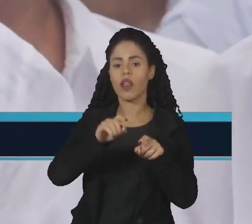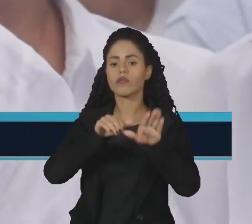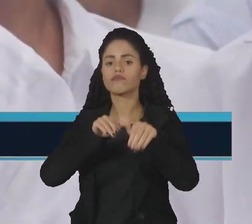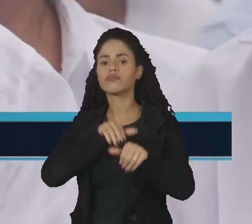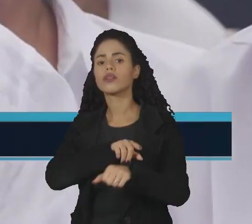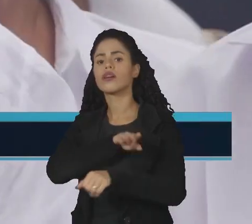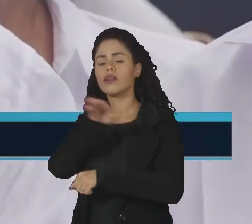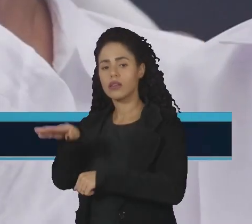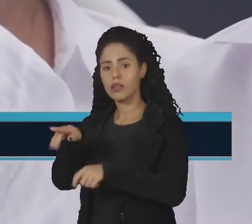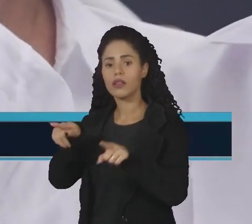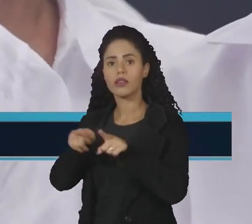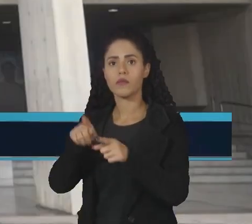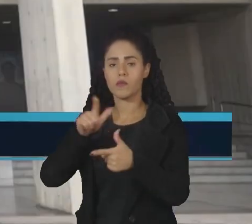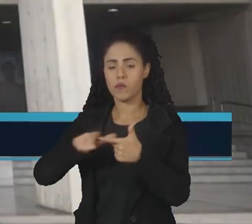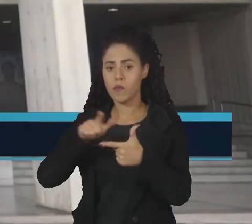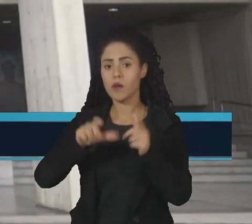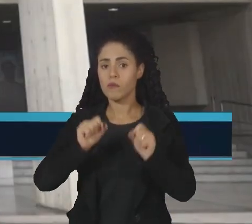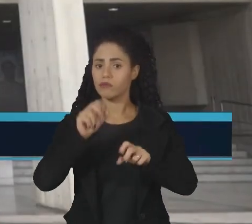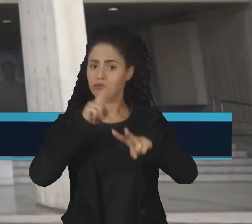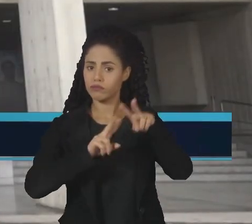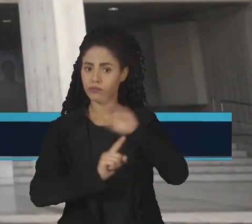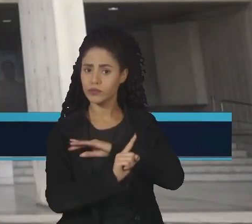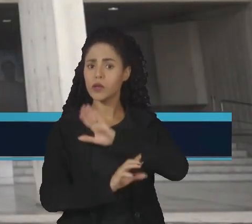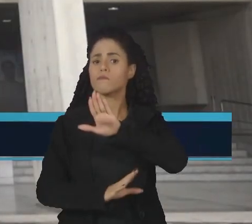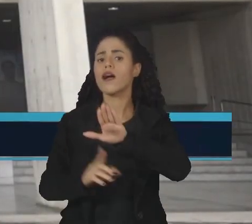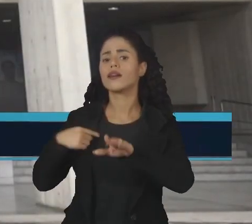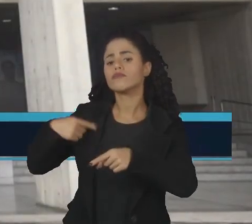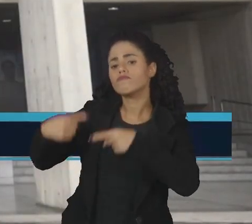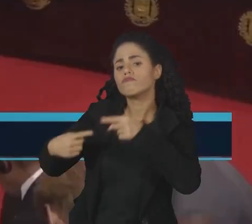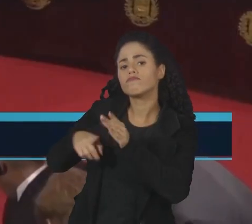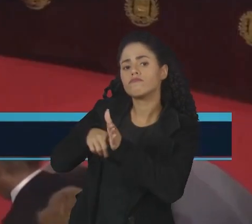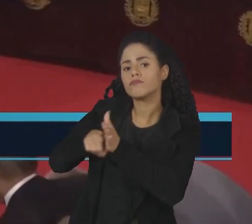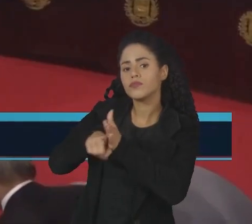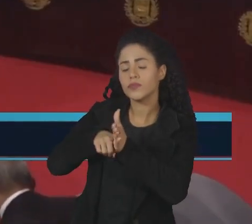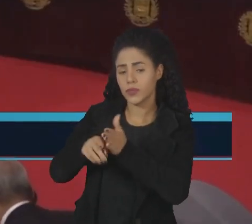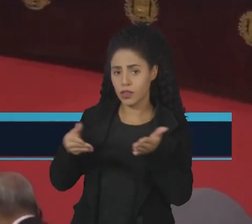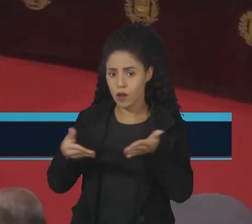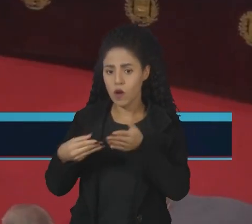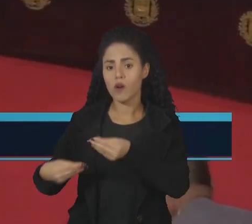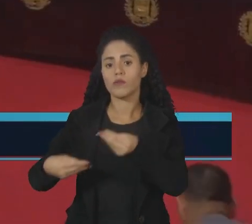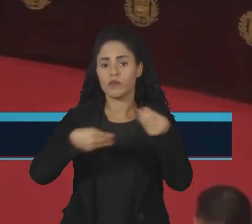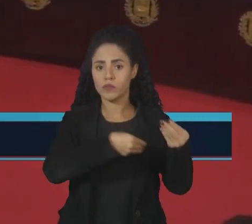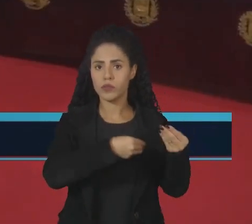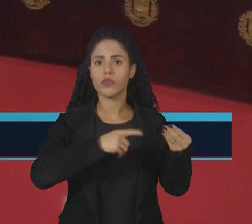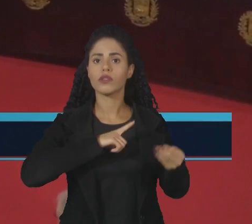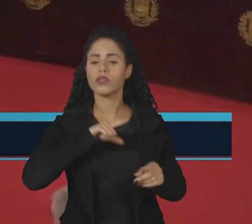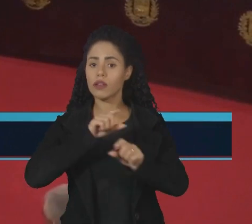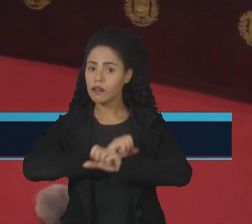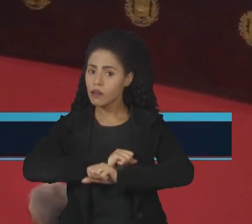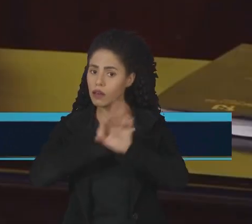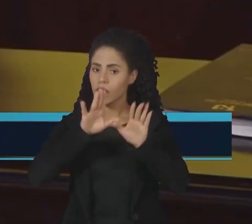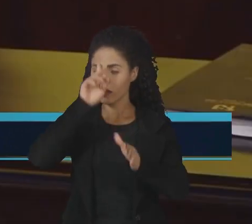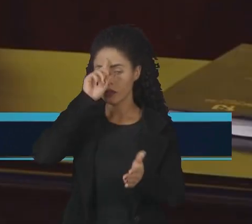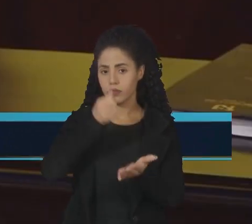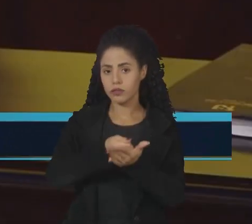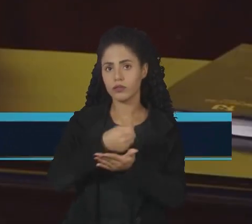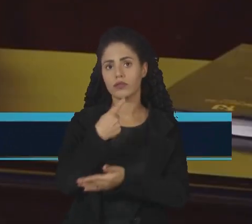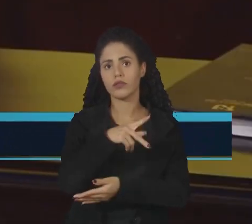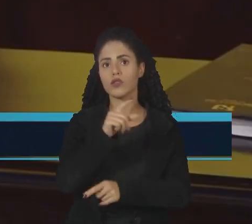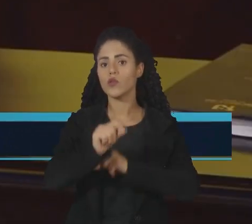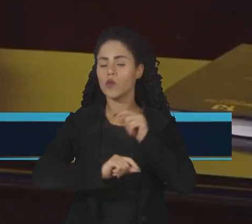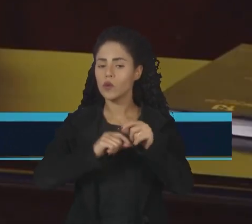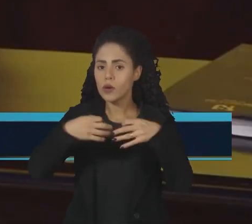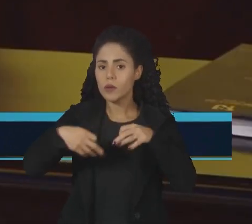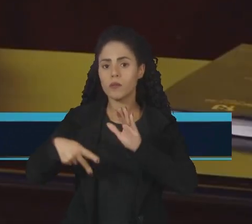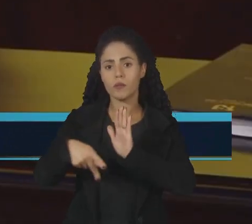Ele alegou risco de prisão. O tribunal começou a perícia nas provas apresentadas e deixou claro que sua decisão será de